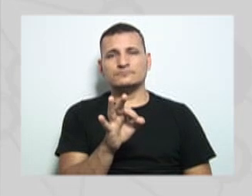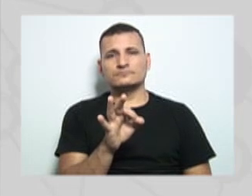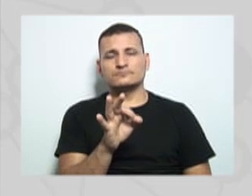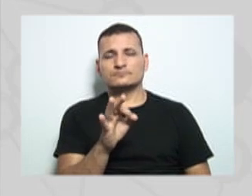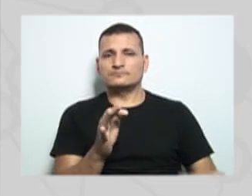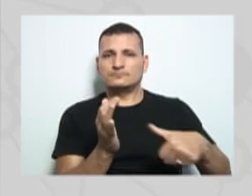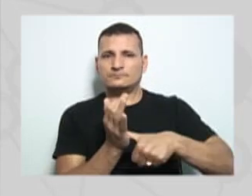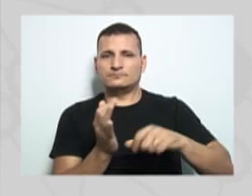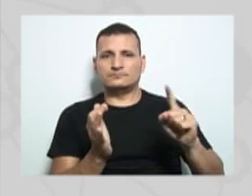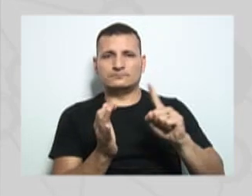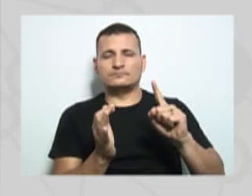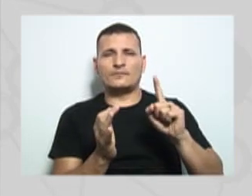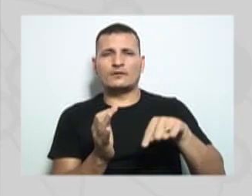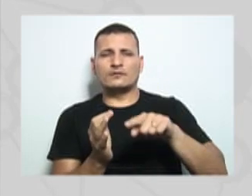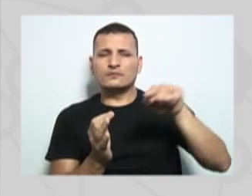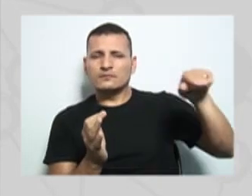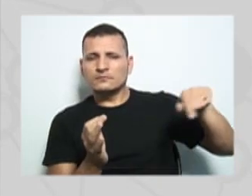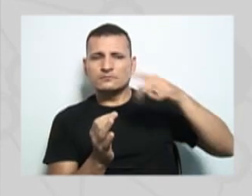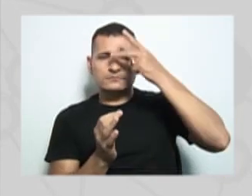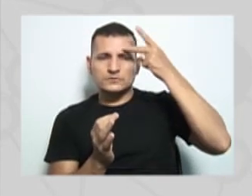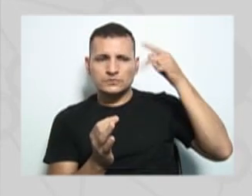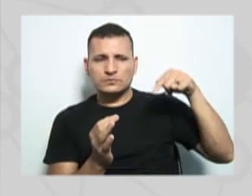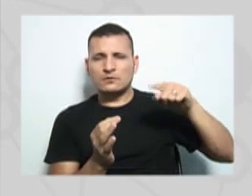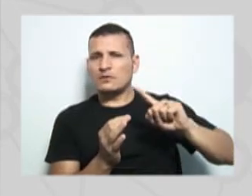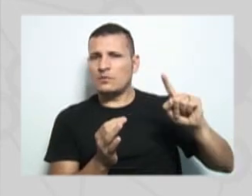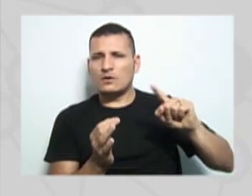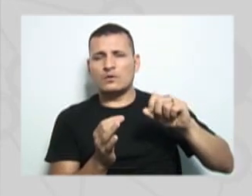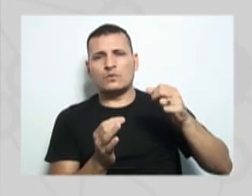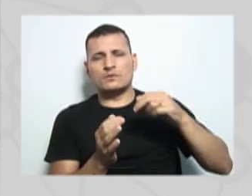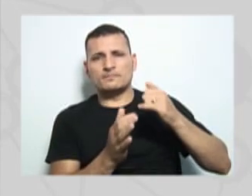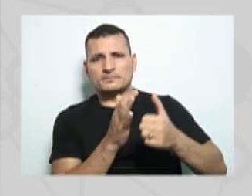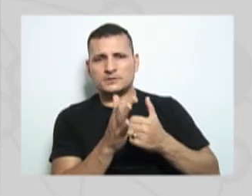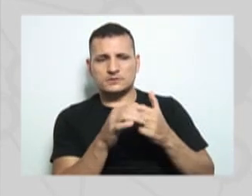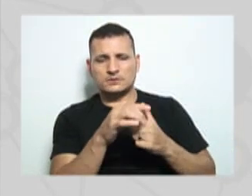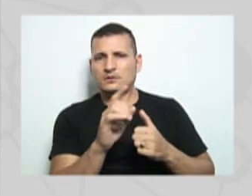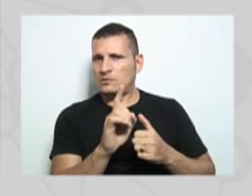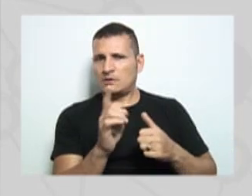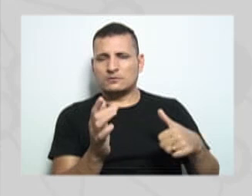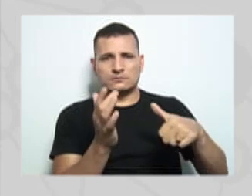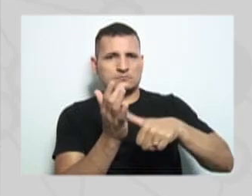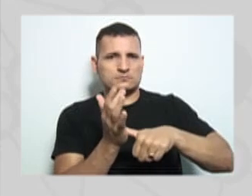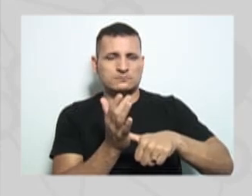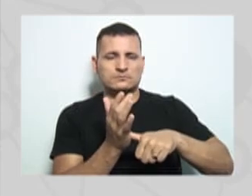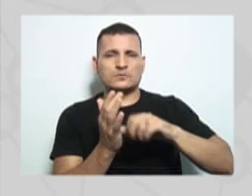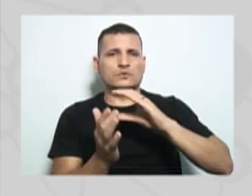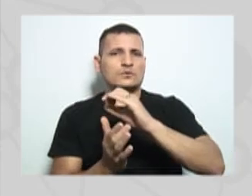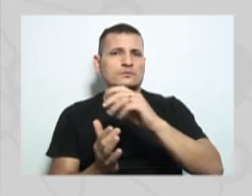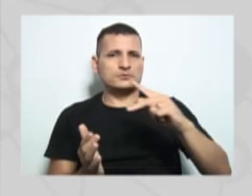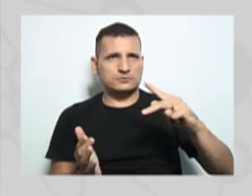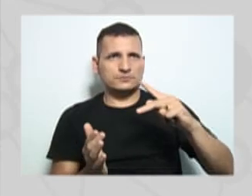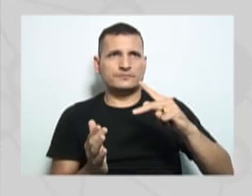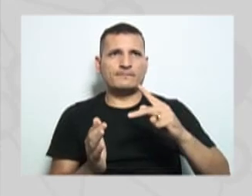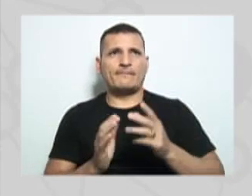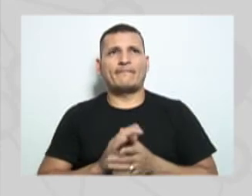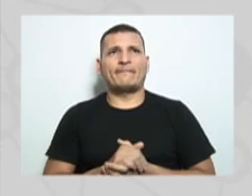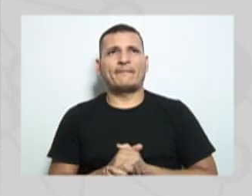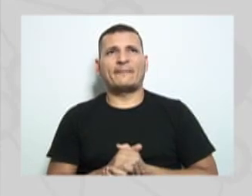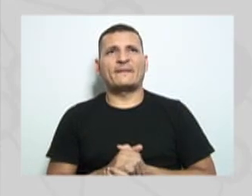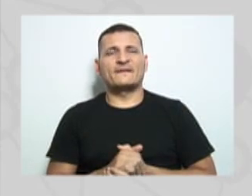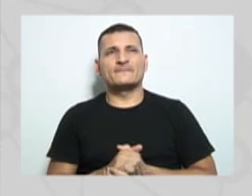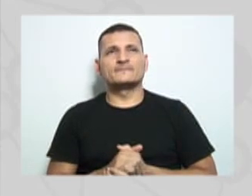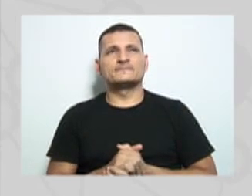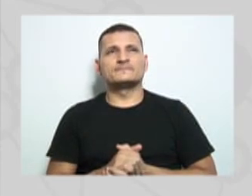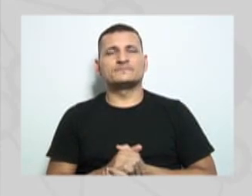não cooperados, que é aqueles que não fazem parte do que você está fazendo dentro da cooperativa, que é sobre a base de